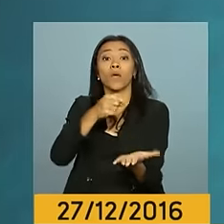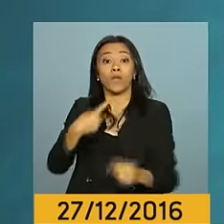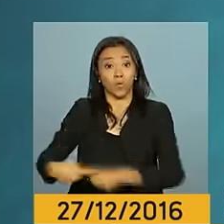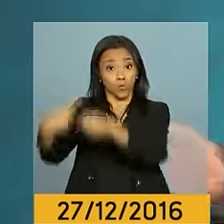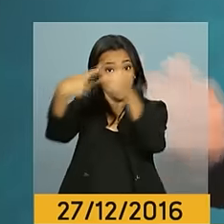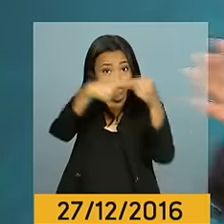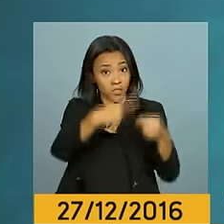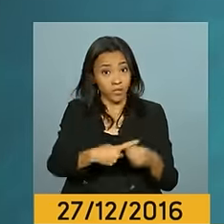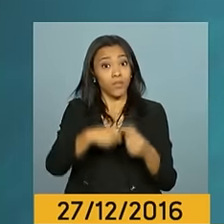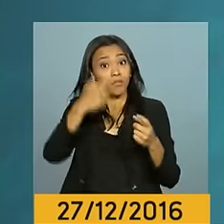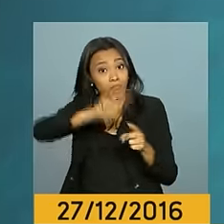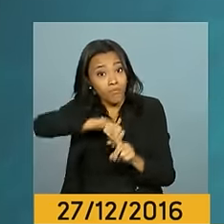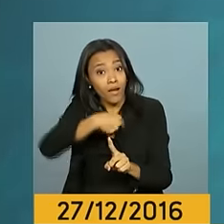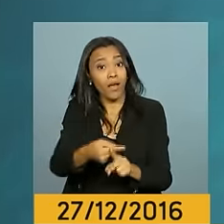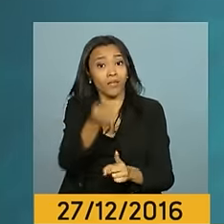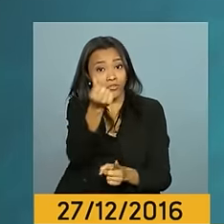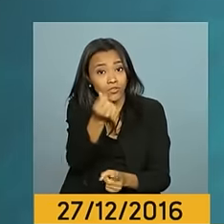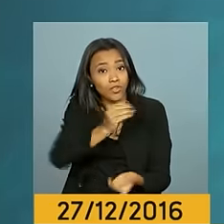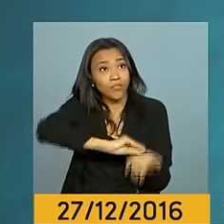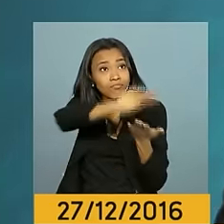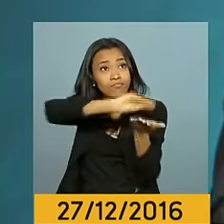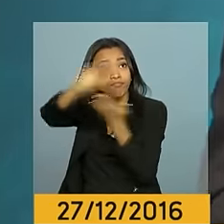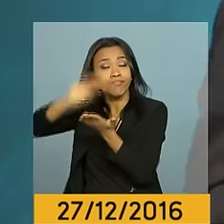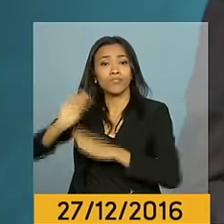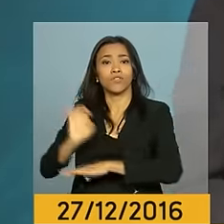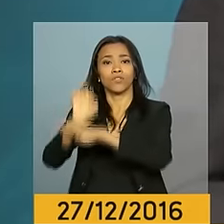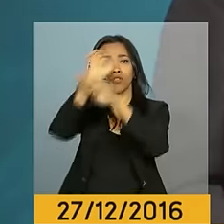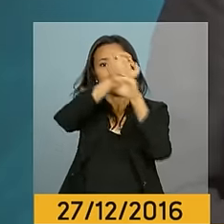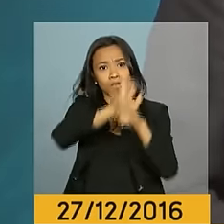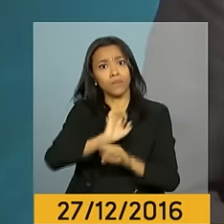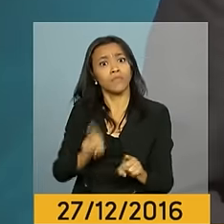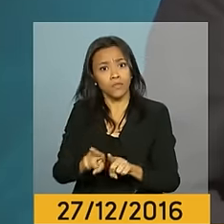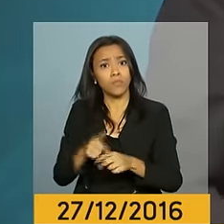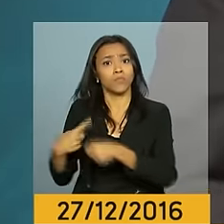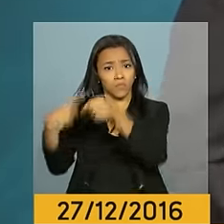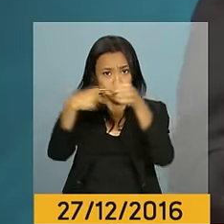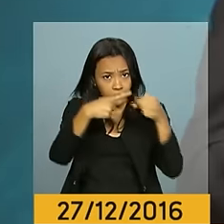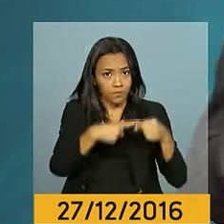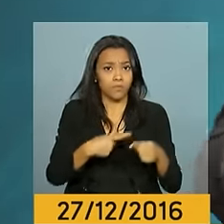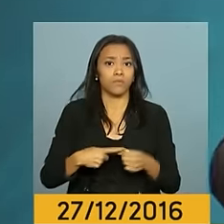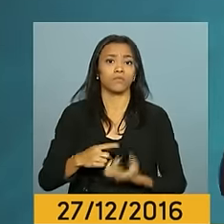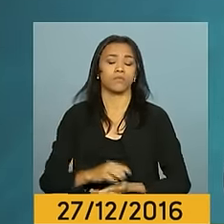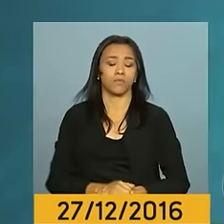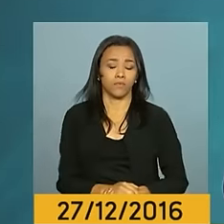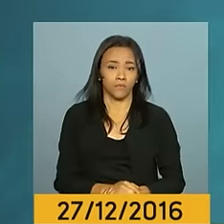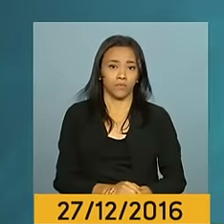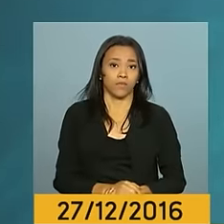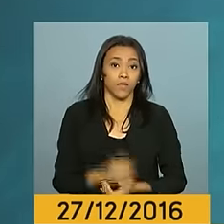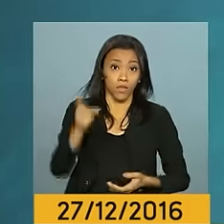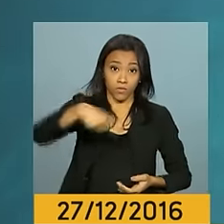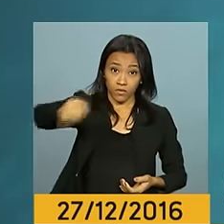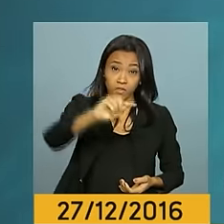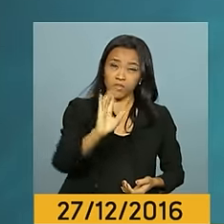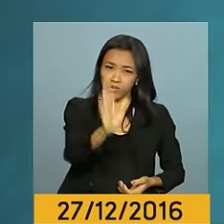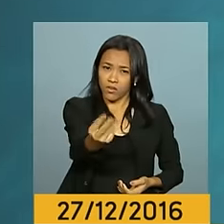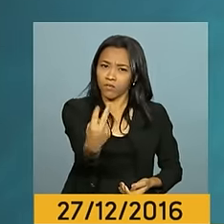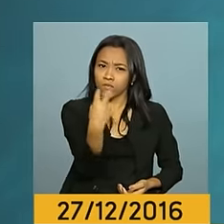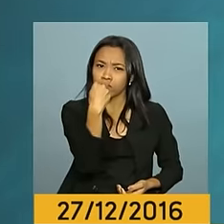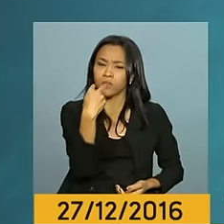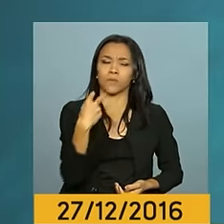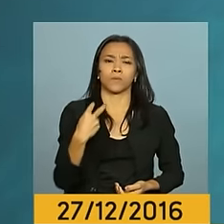po virar mais dinheiro pros estados e municípios e E vocês viram não é que